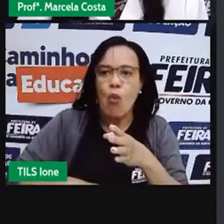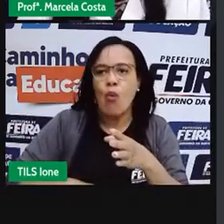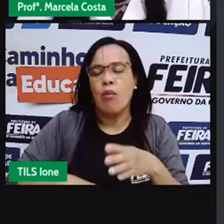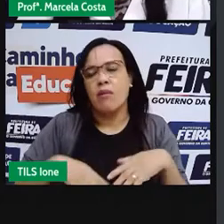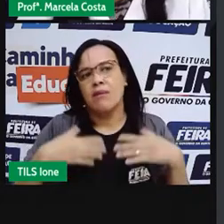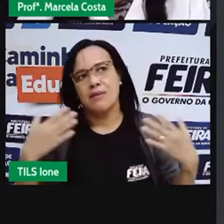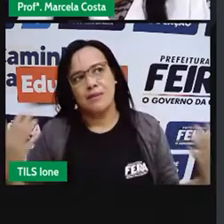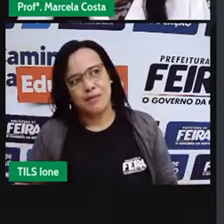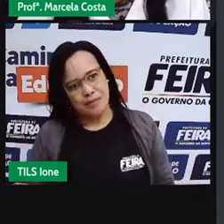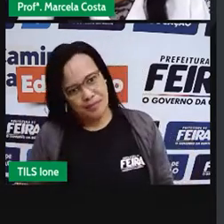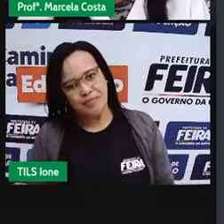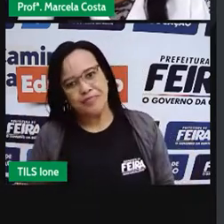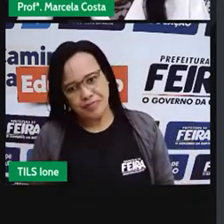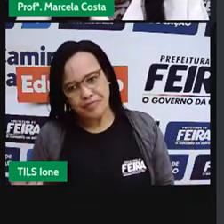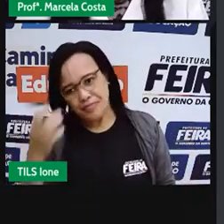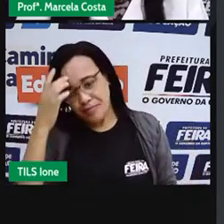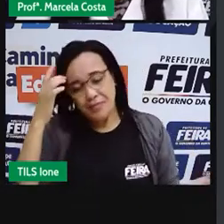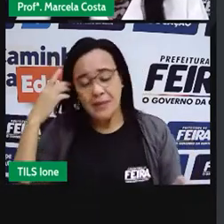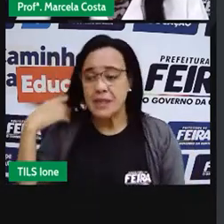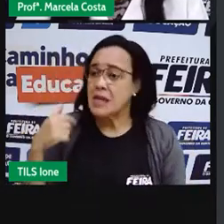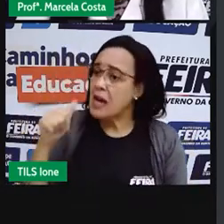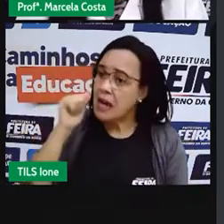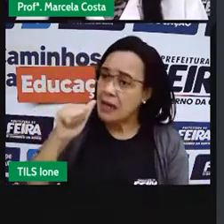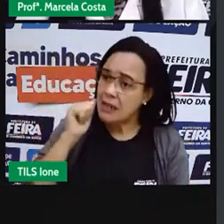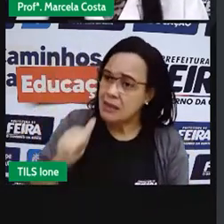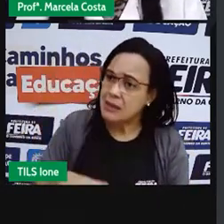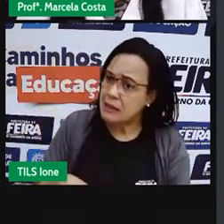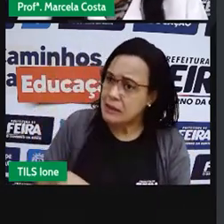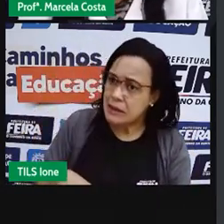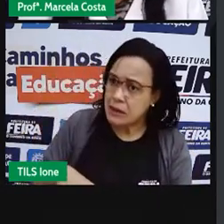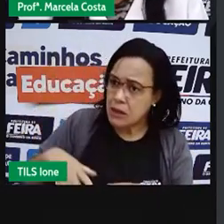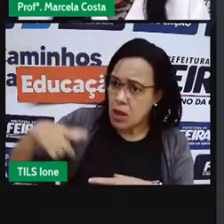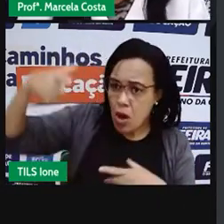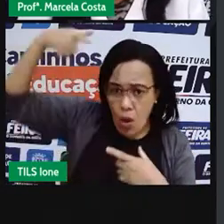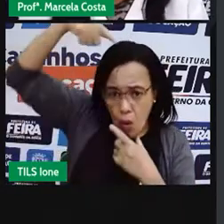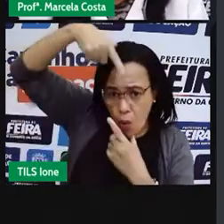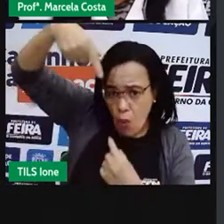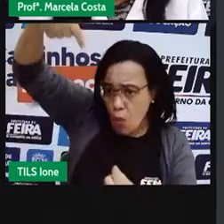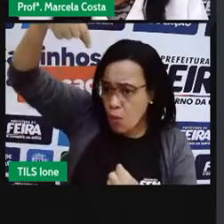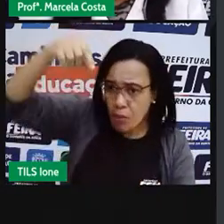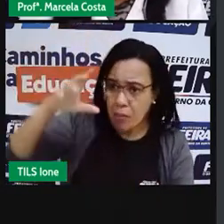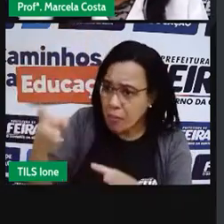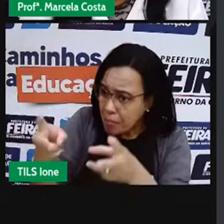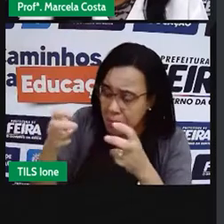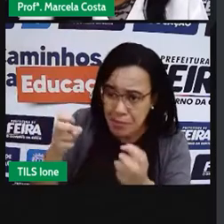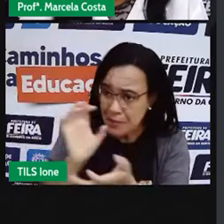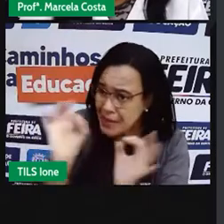Ufa, pai! Quer dizer que o príncipe nem percebeu? Não, filha!